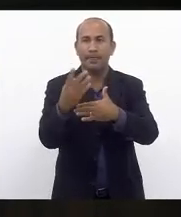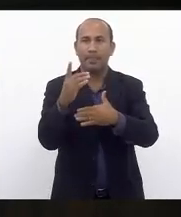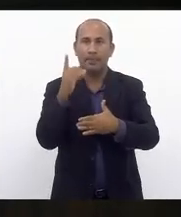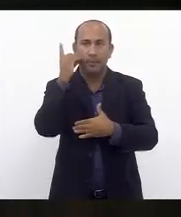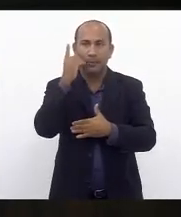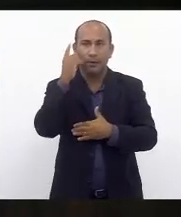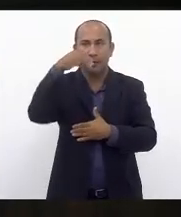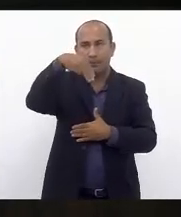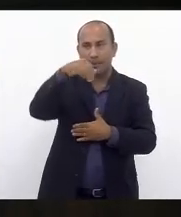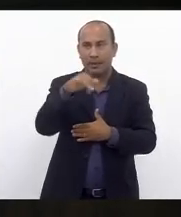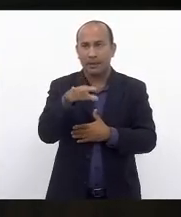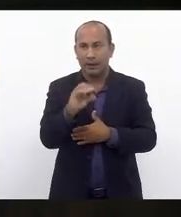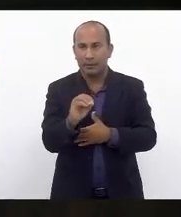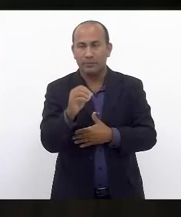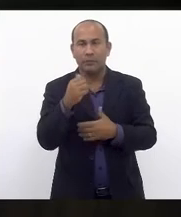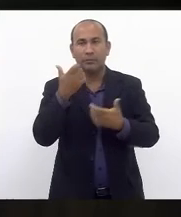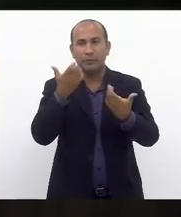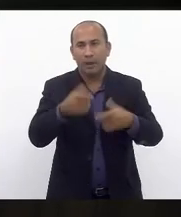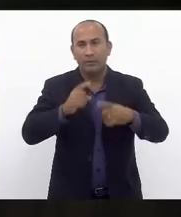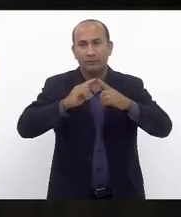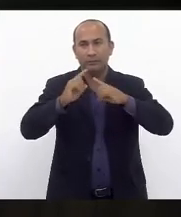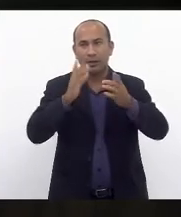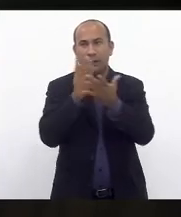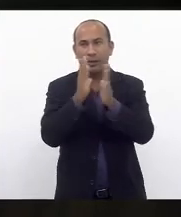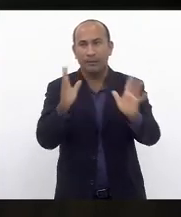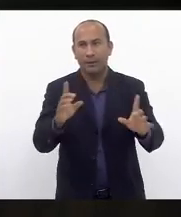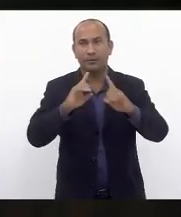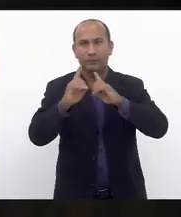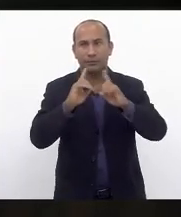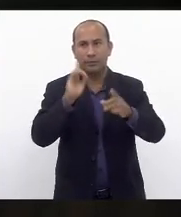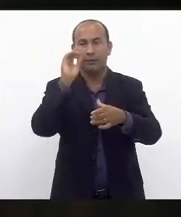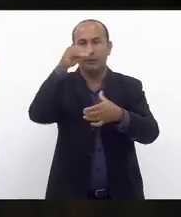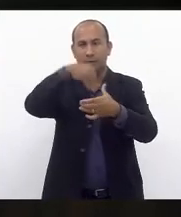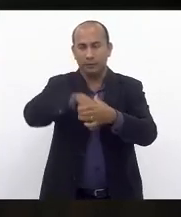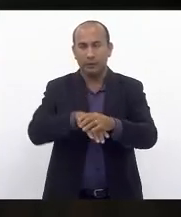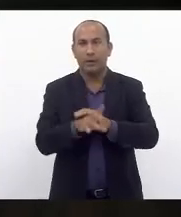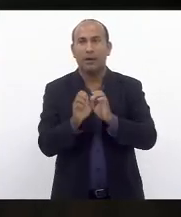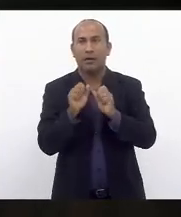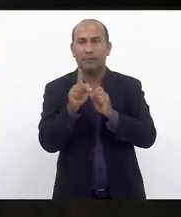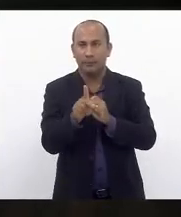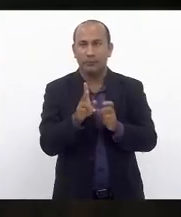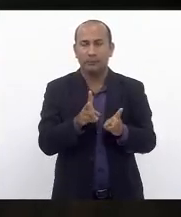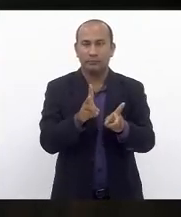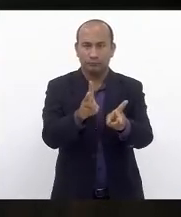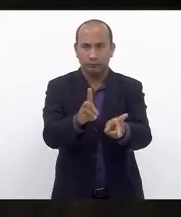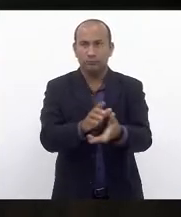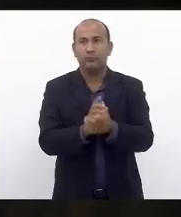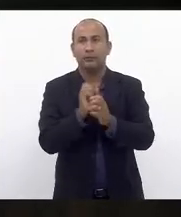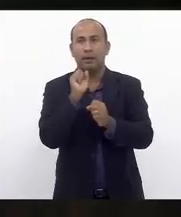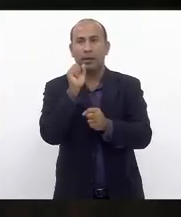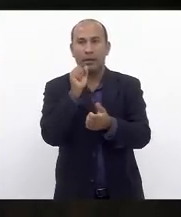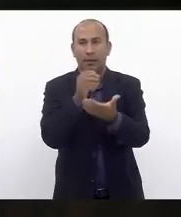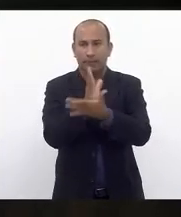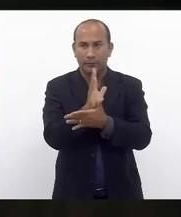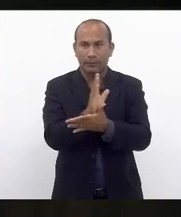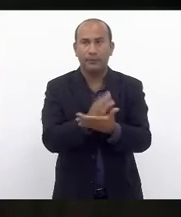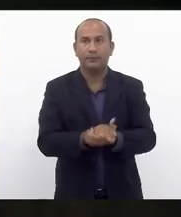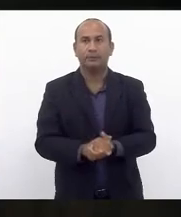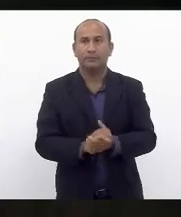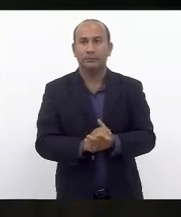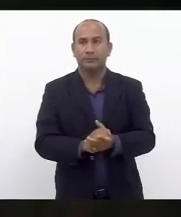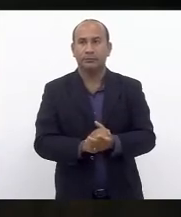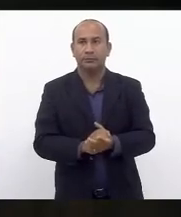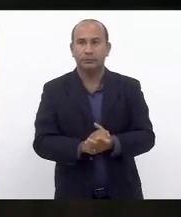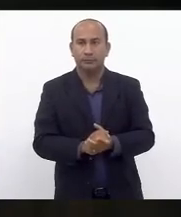Canella. Em discussão, não havendo que querer discutir, encerrar a discussão, em votação. Os senhores que aprovam, permaneçam como estão. Aprovado com